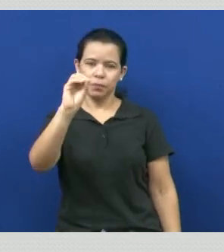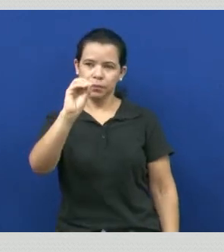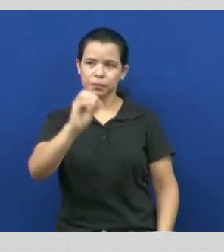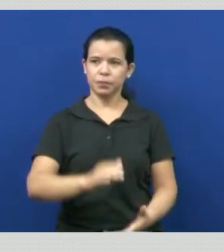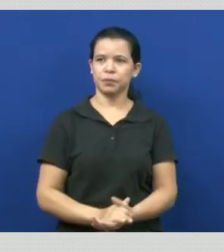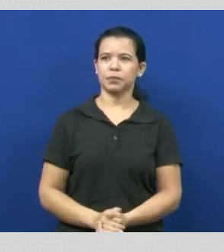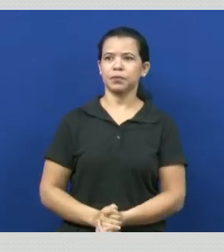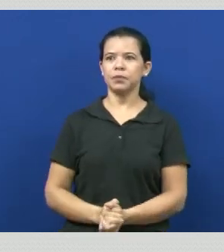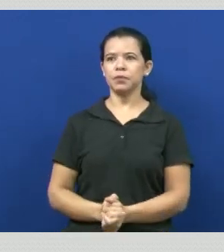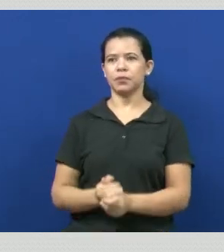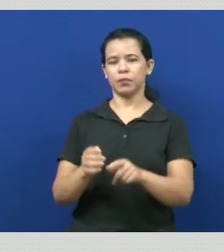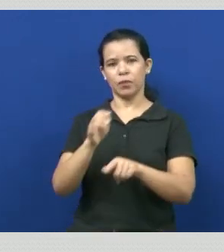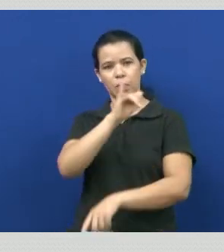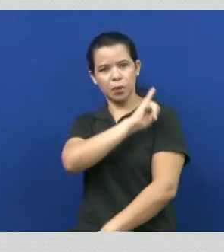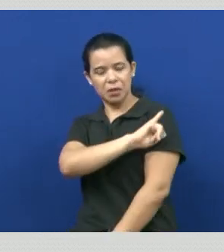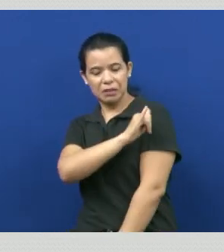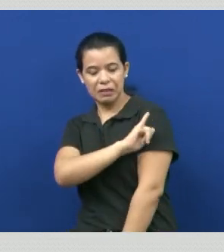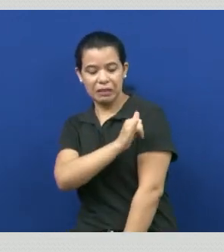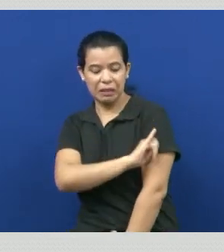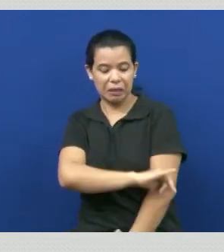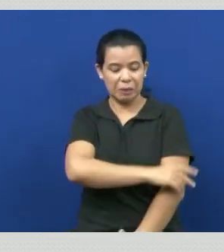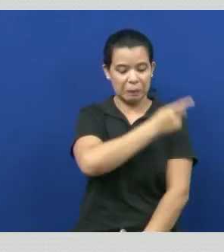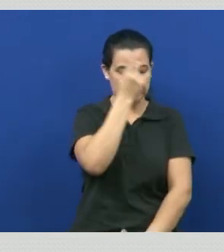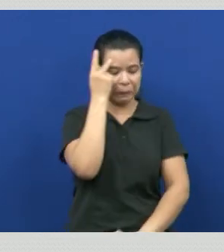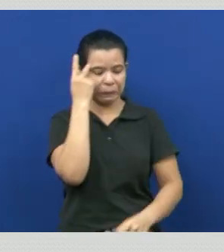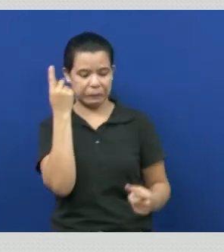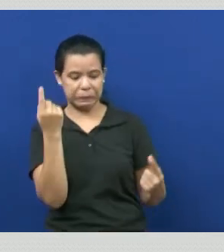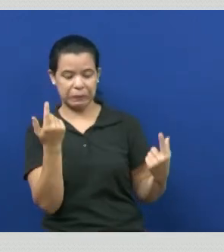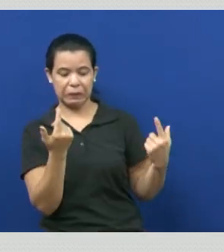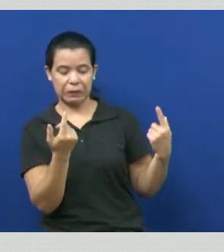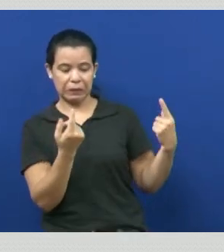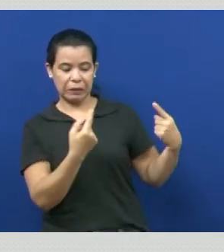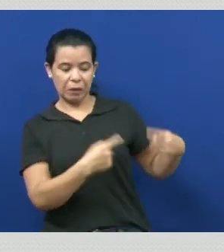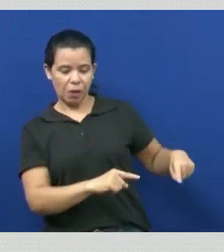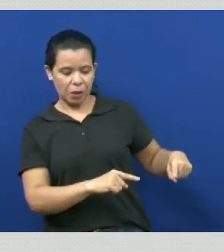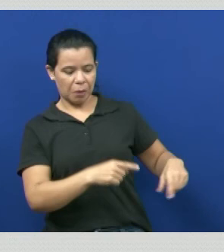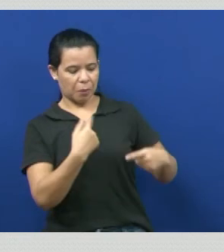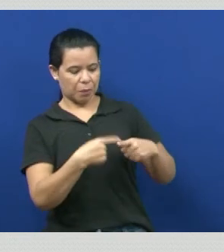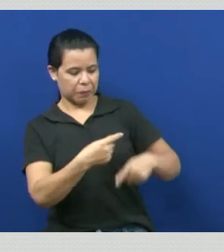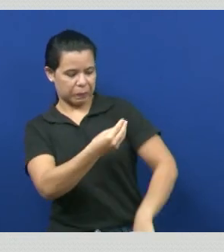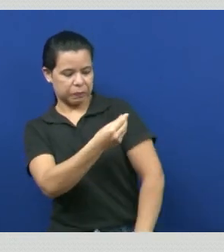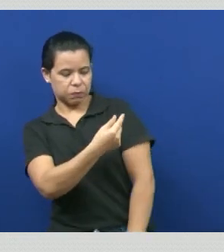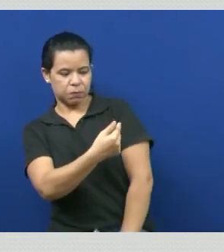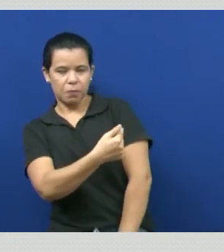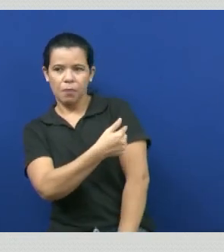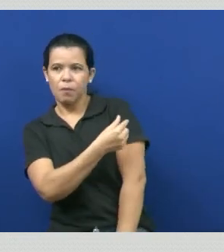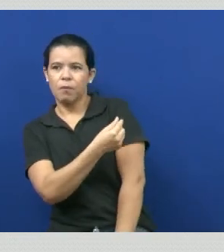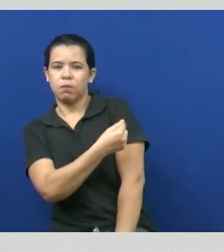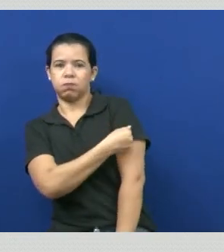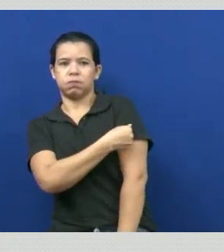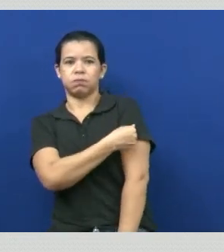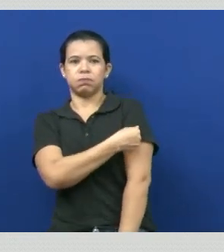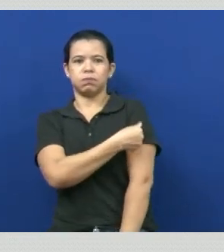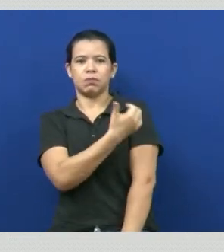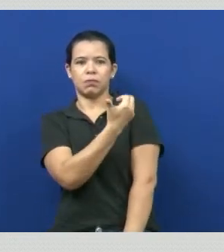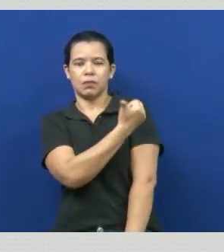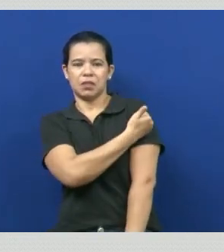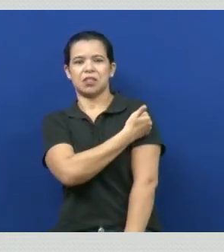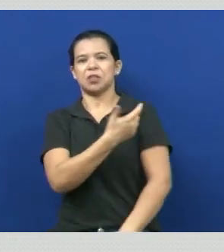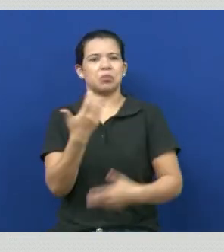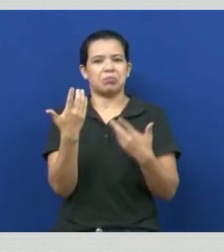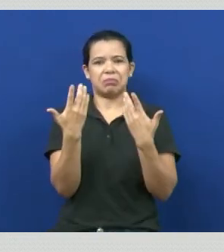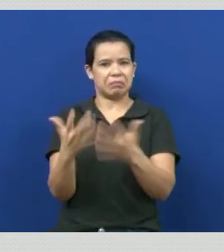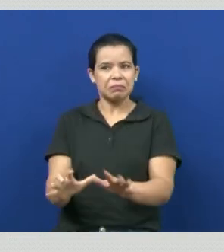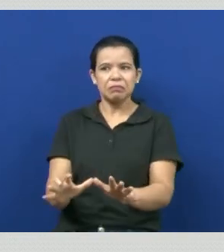contra a vacina obrigatória para a febre amarela e revolta da chibata. É muito interessante depois aprofundar sobre